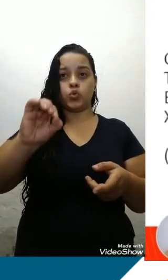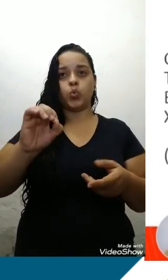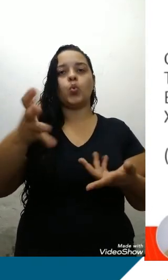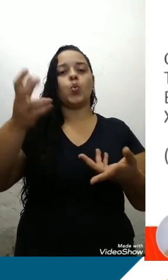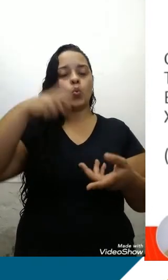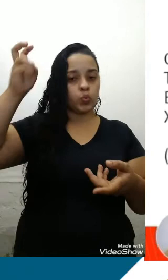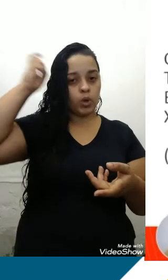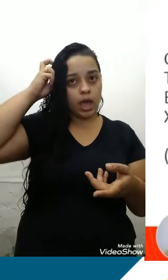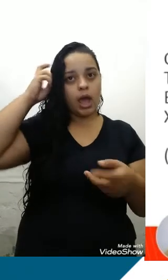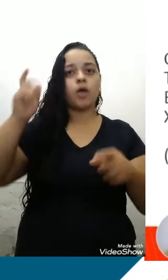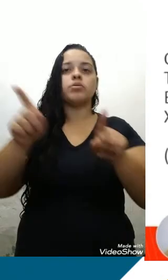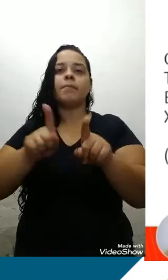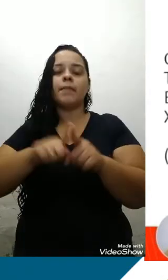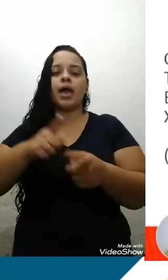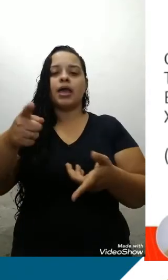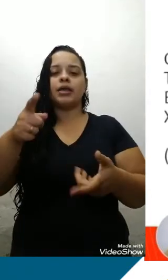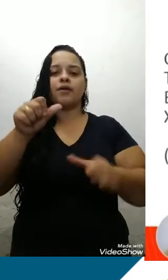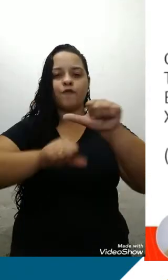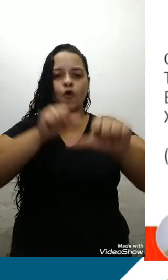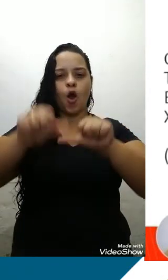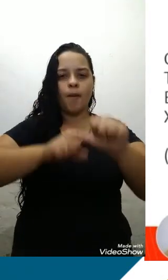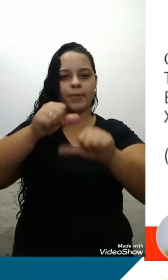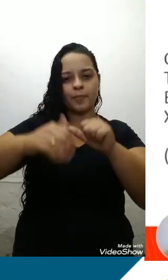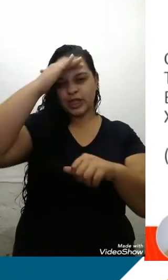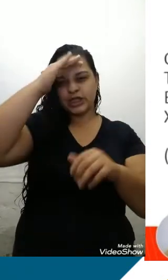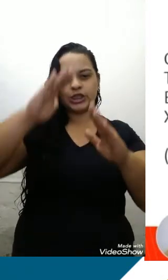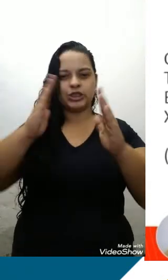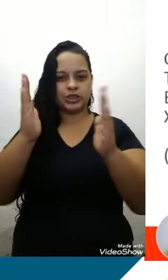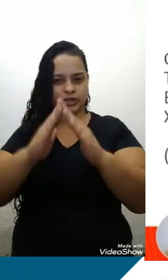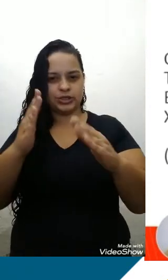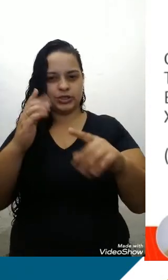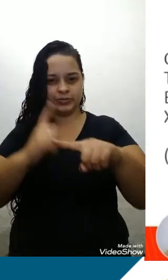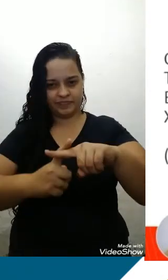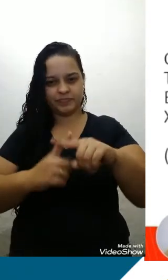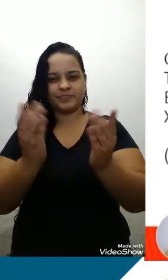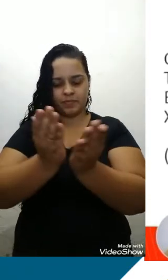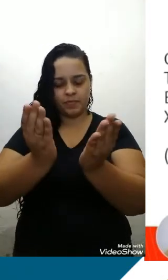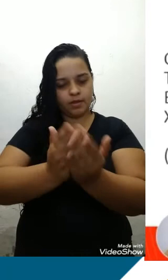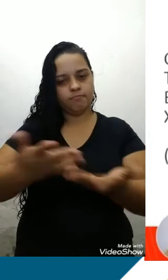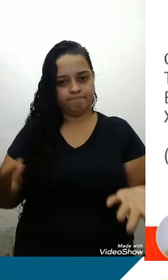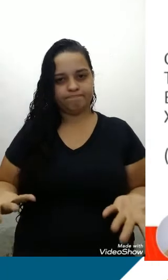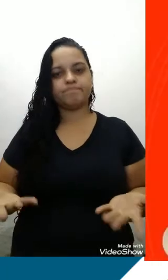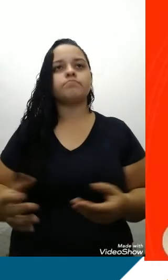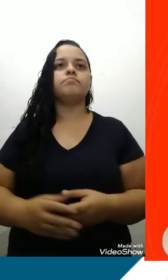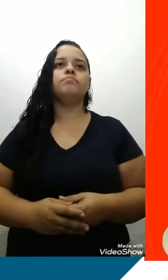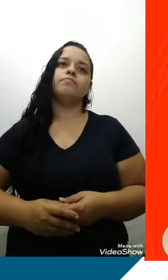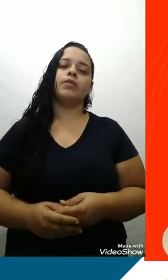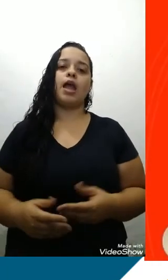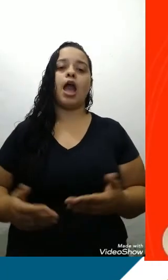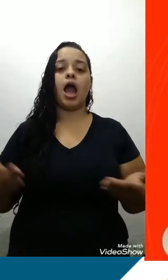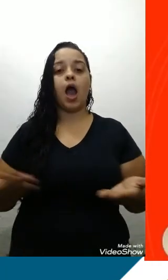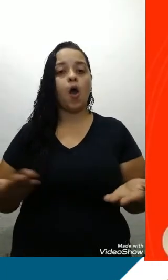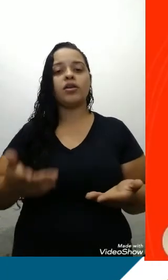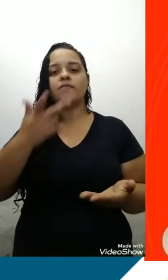a mudança, né, do comportamento, no pensamento, na forma de agir desse homem moderno. Tudo bem? Vamos